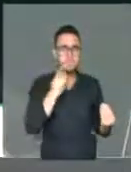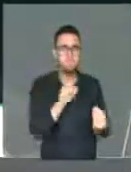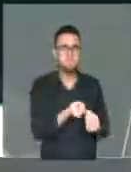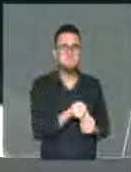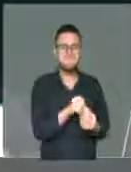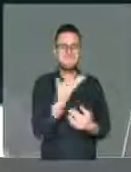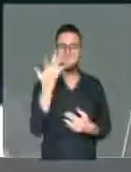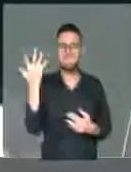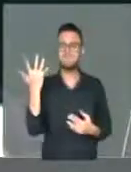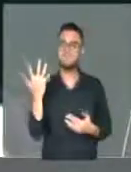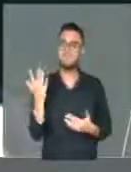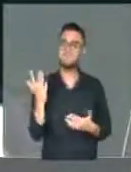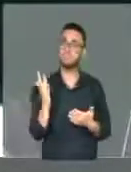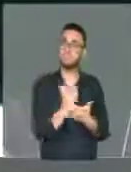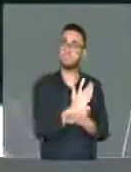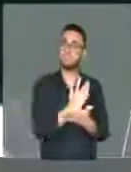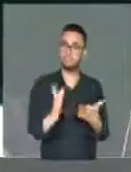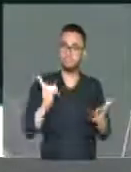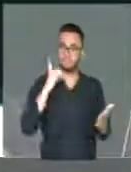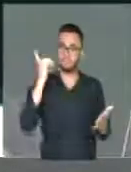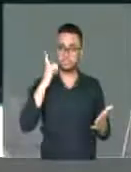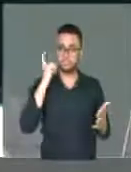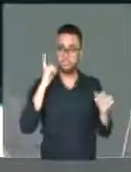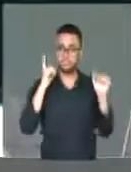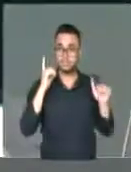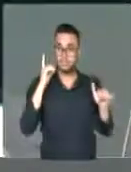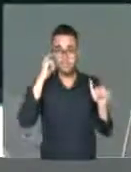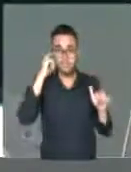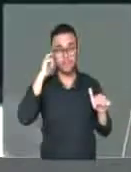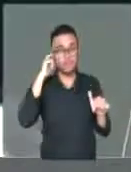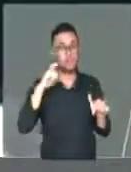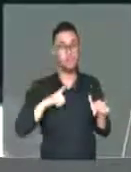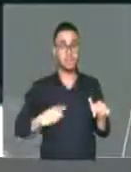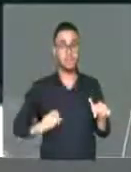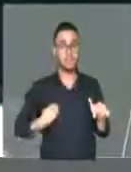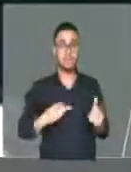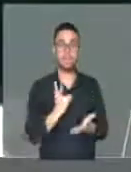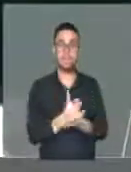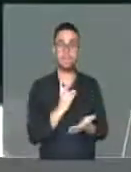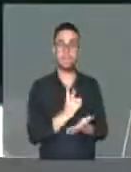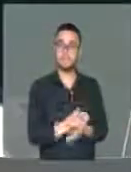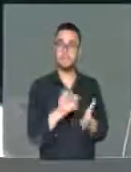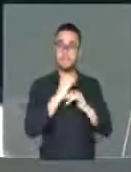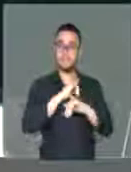tem deputados aqui que está na delação do